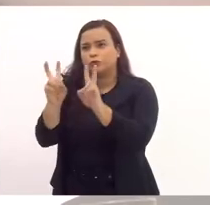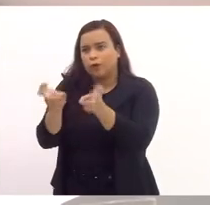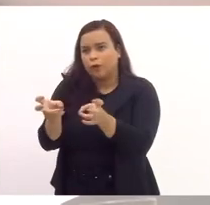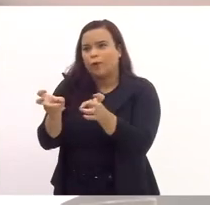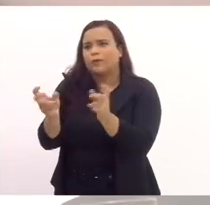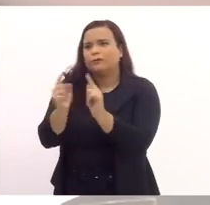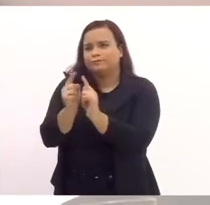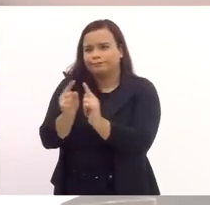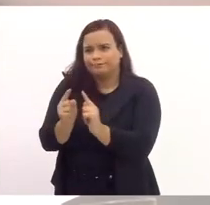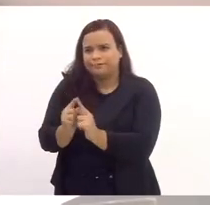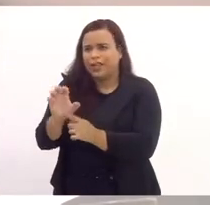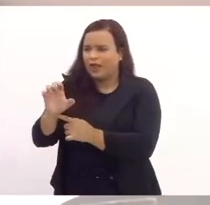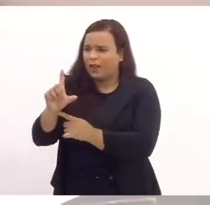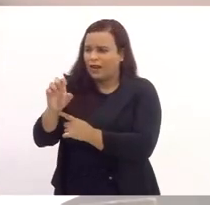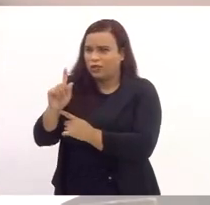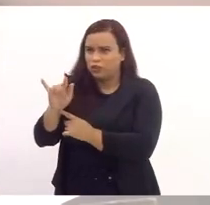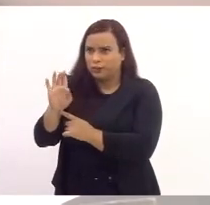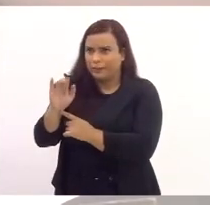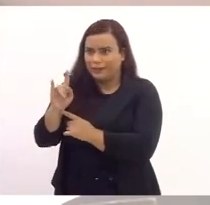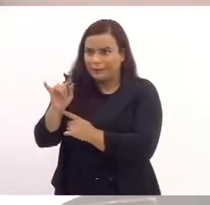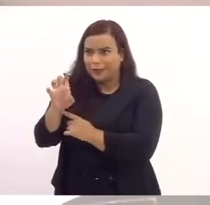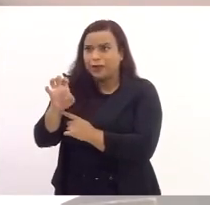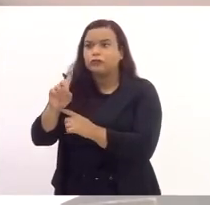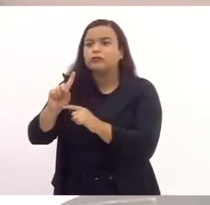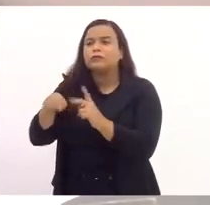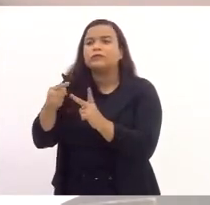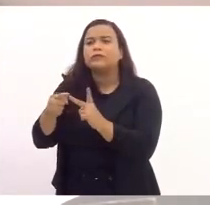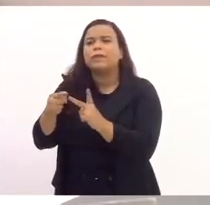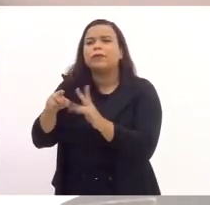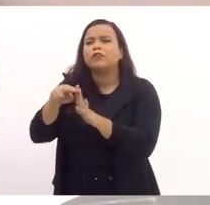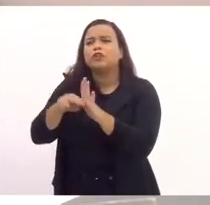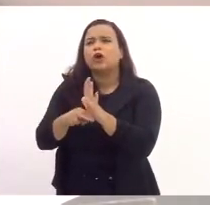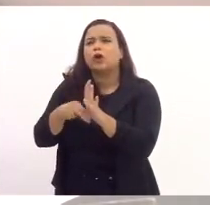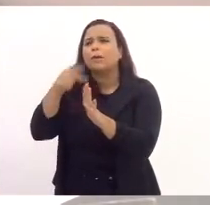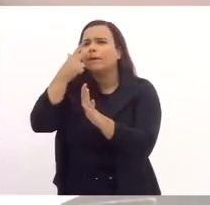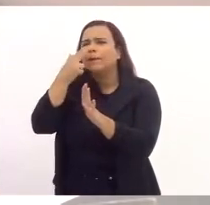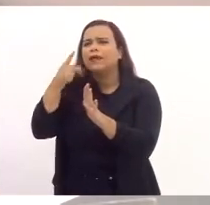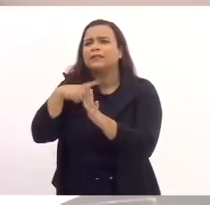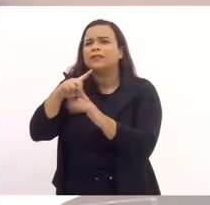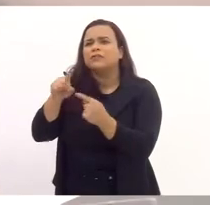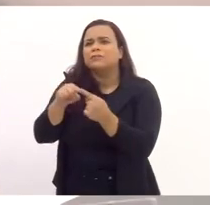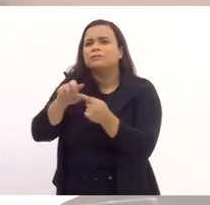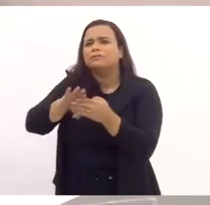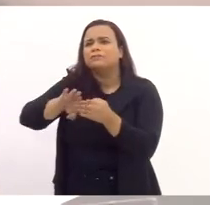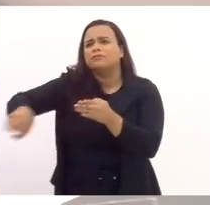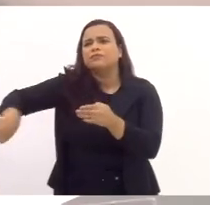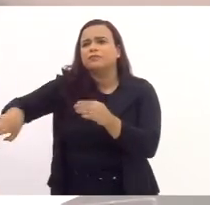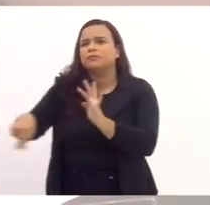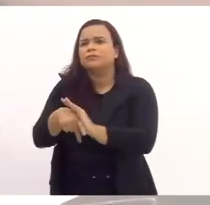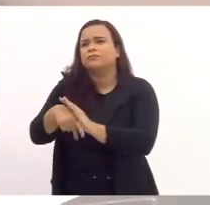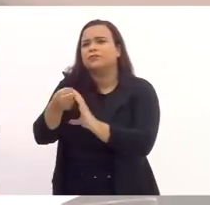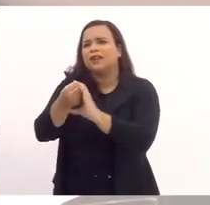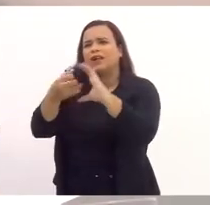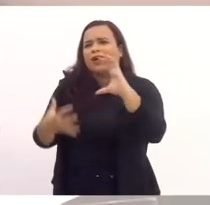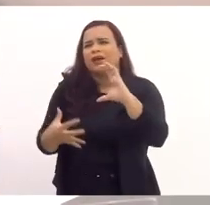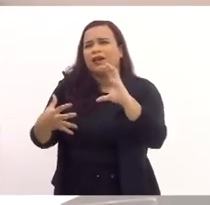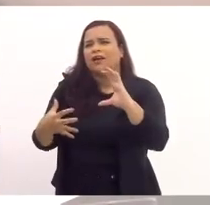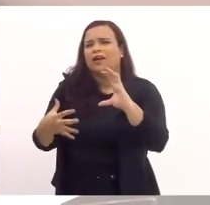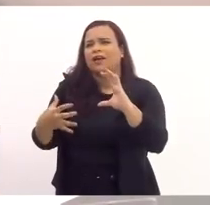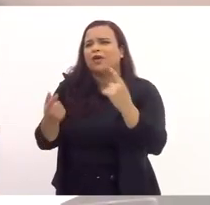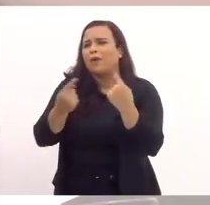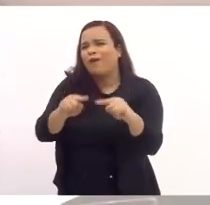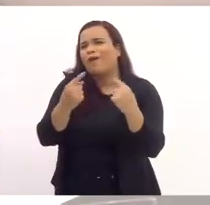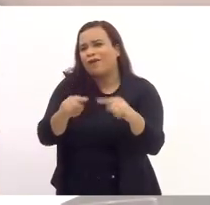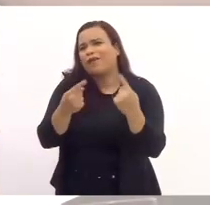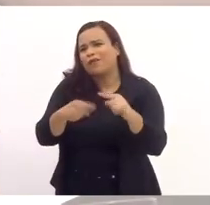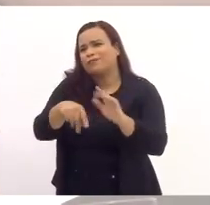momento algum, essa norma administrativa teve por objetivo afastar a caracterização das infrações, sejam elas legais e